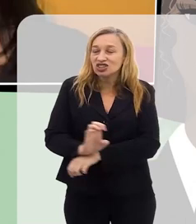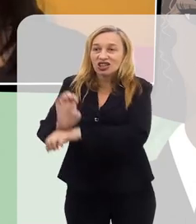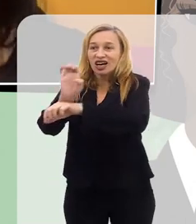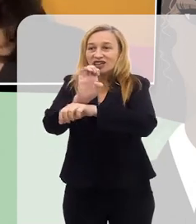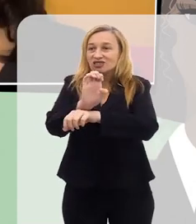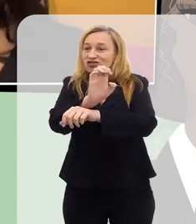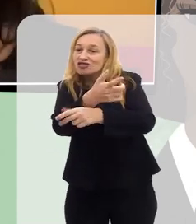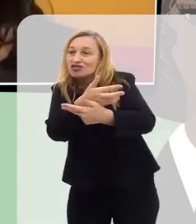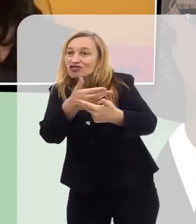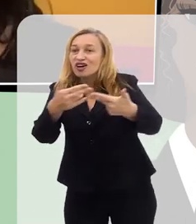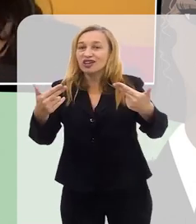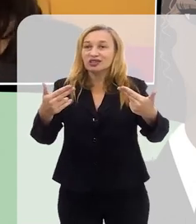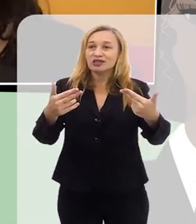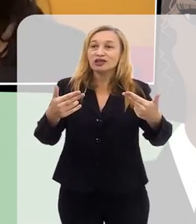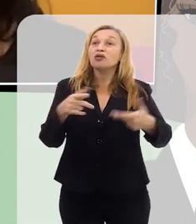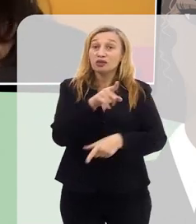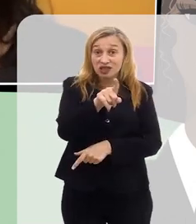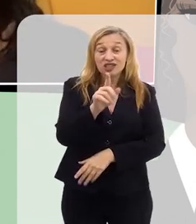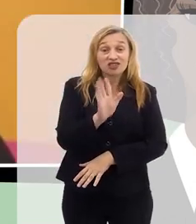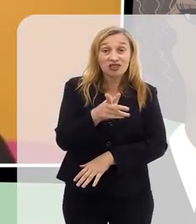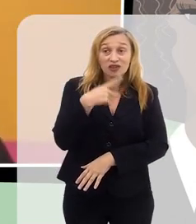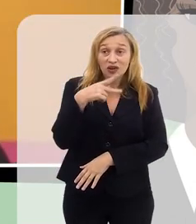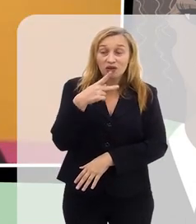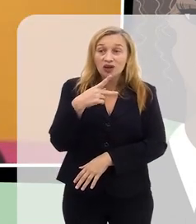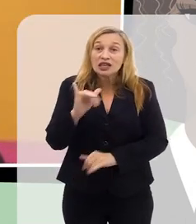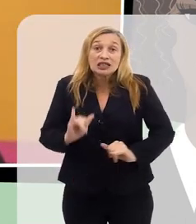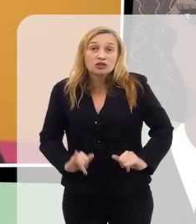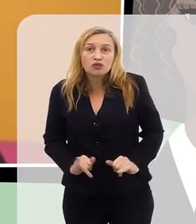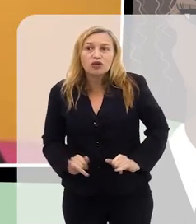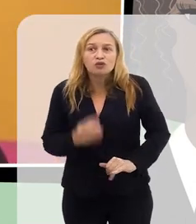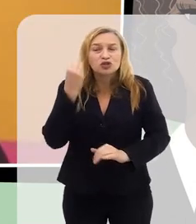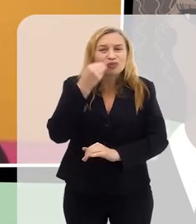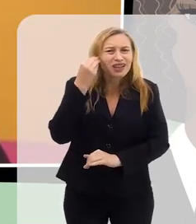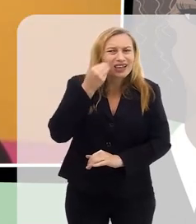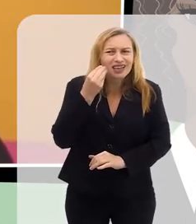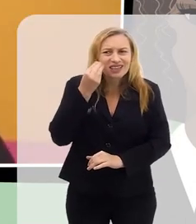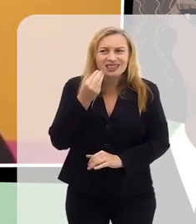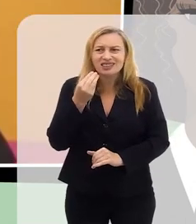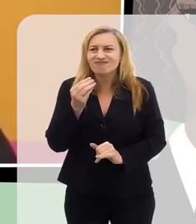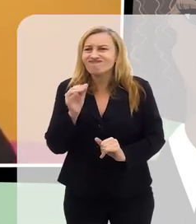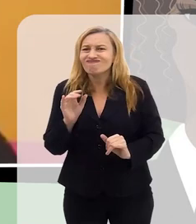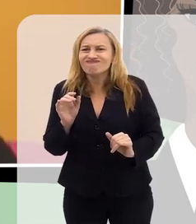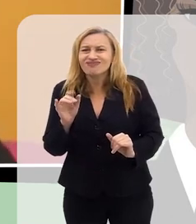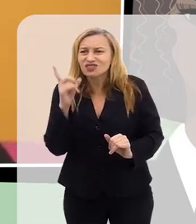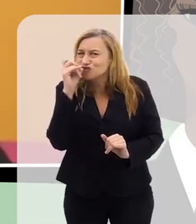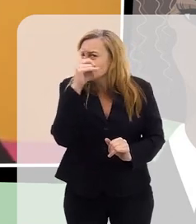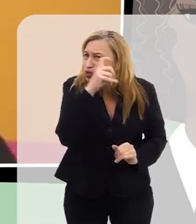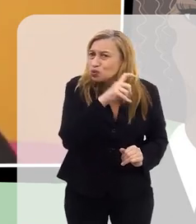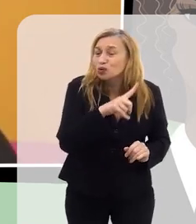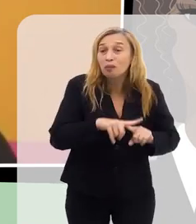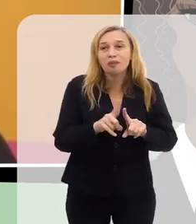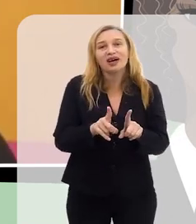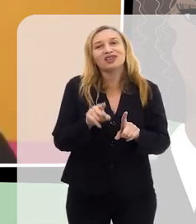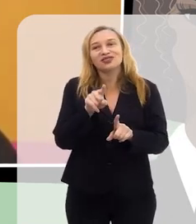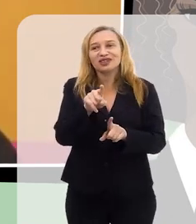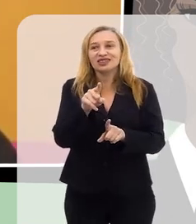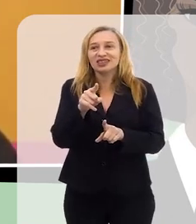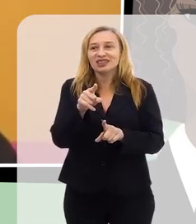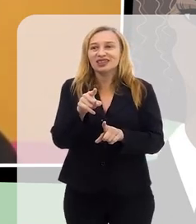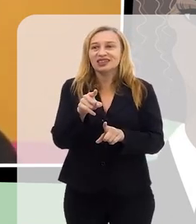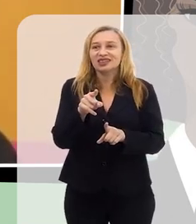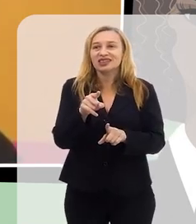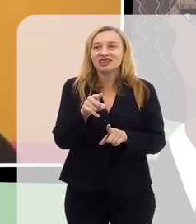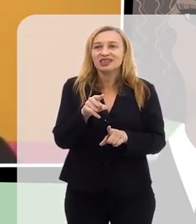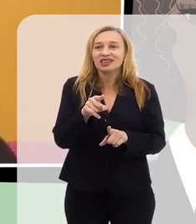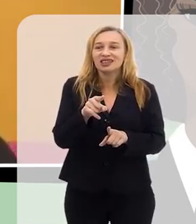estados diversos. Então, assim, como você bem falou, você sofreu uma experiência completamente traumática, mas